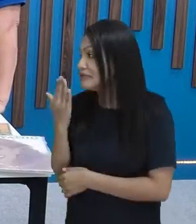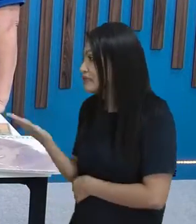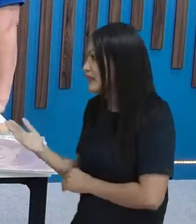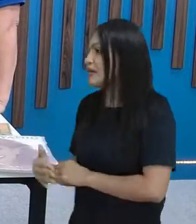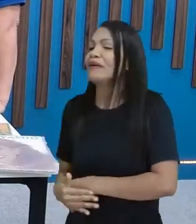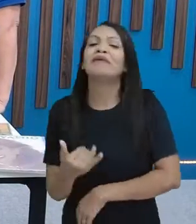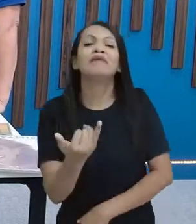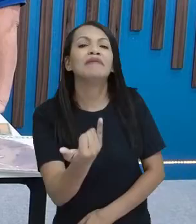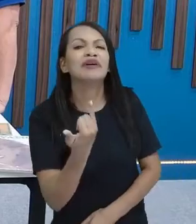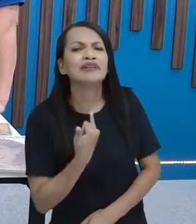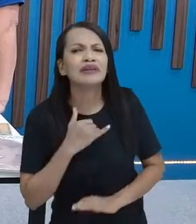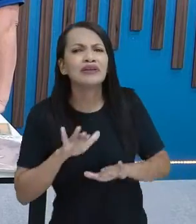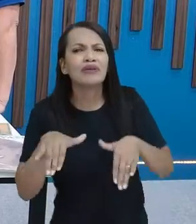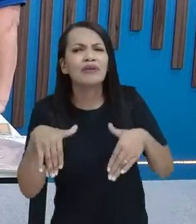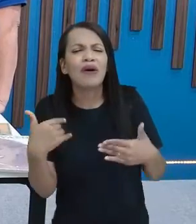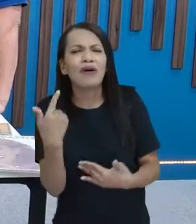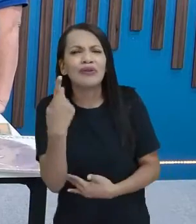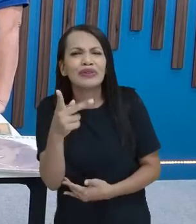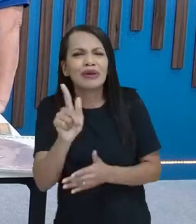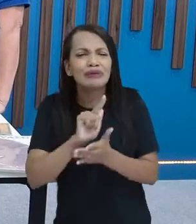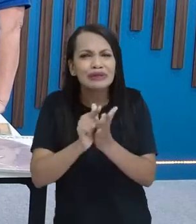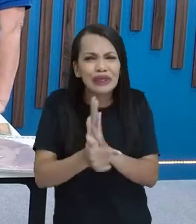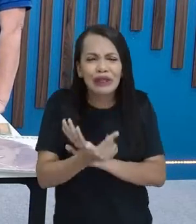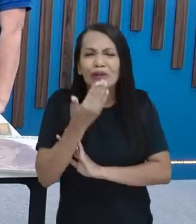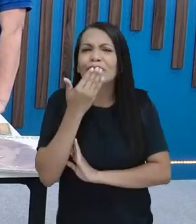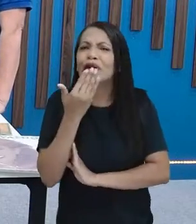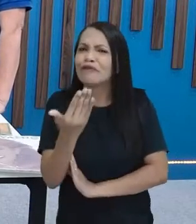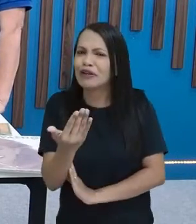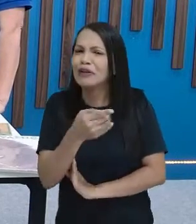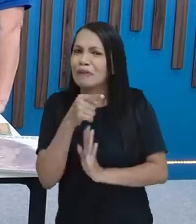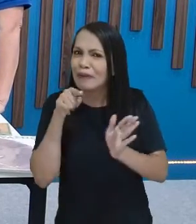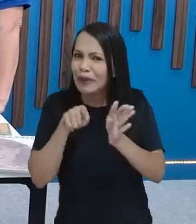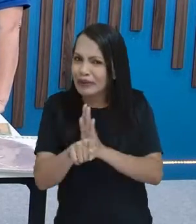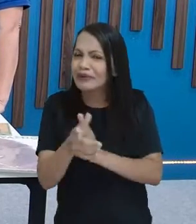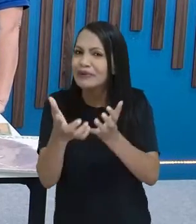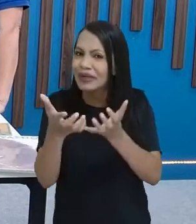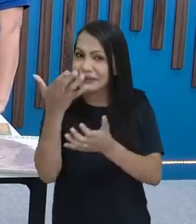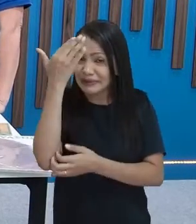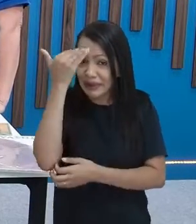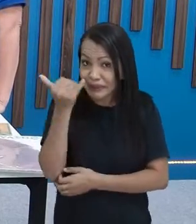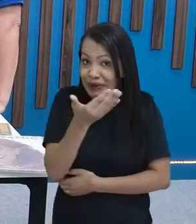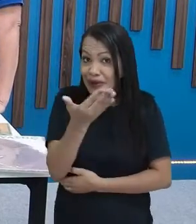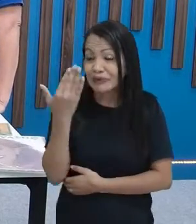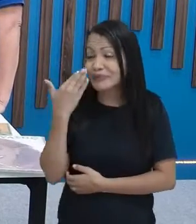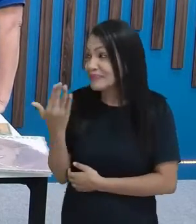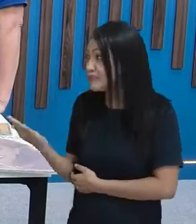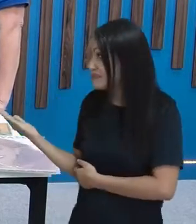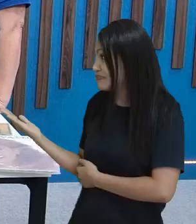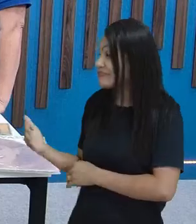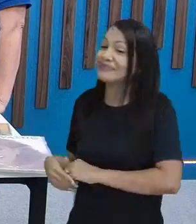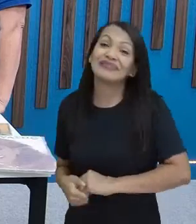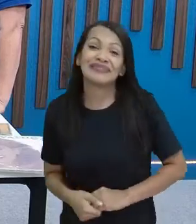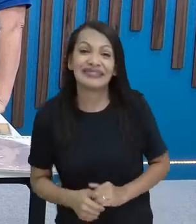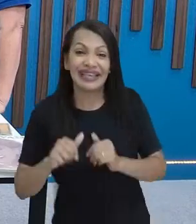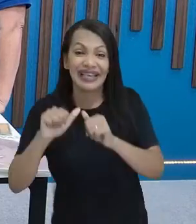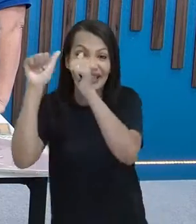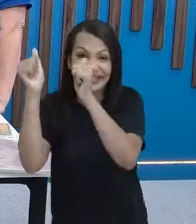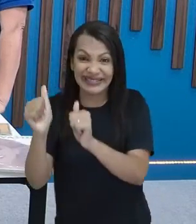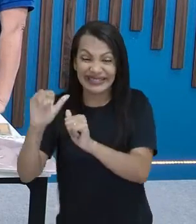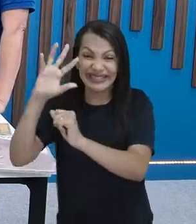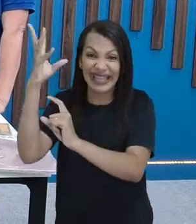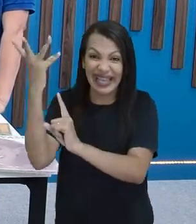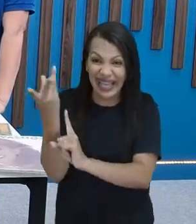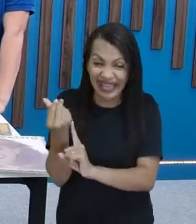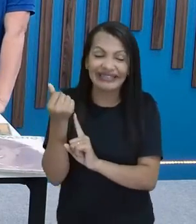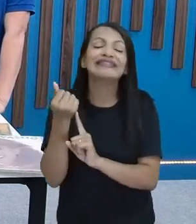diz aí, quais os seus gêneros preferidos? É isso que eu estou perguntando. A gente quer saber. Esse time aqui das artes da EJA